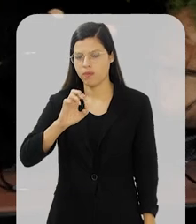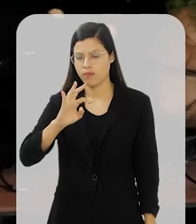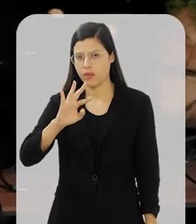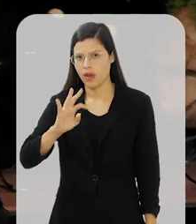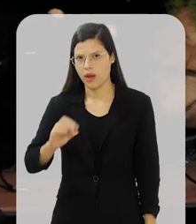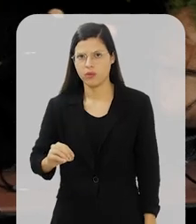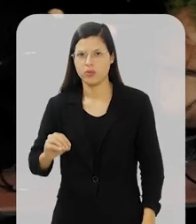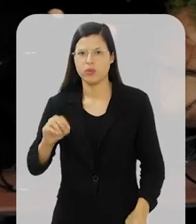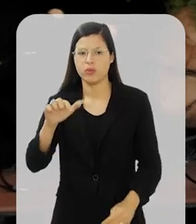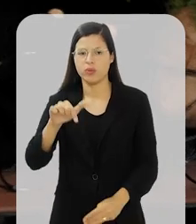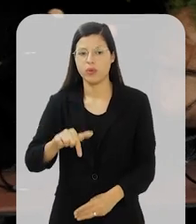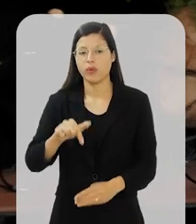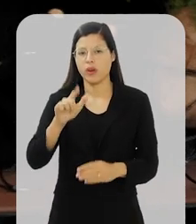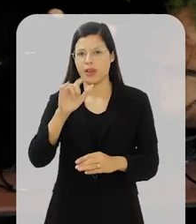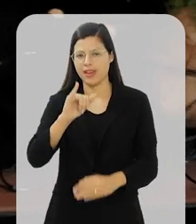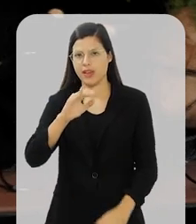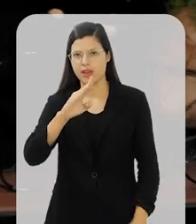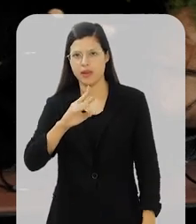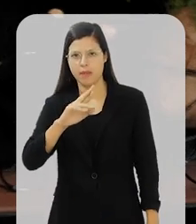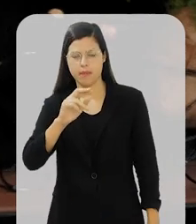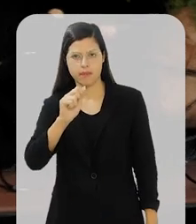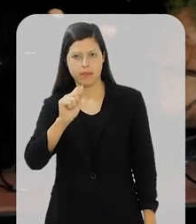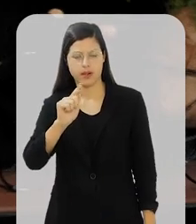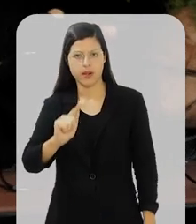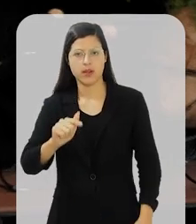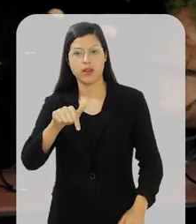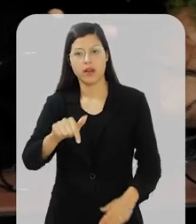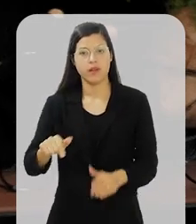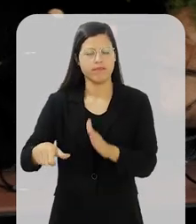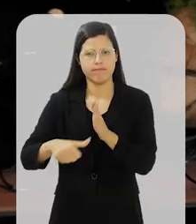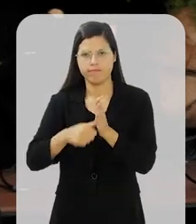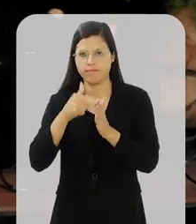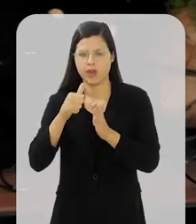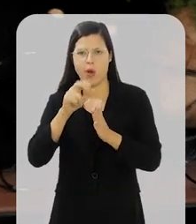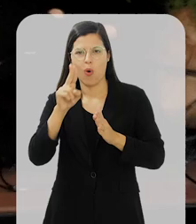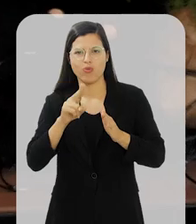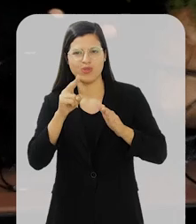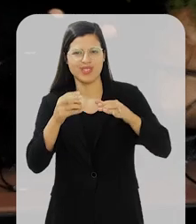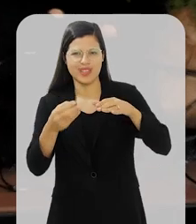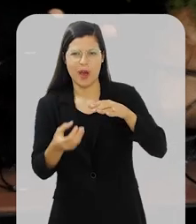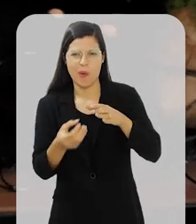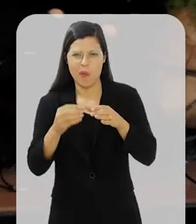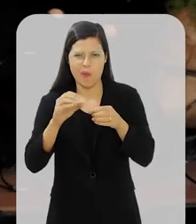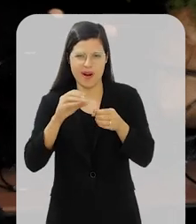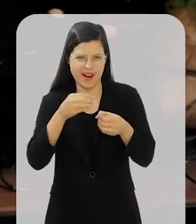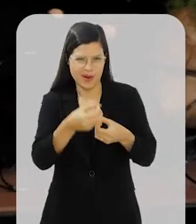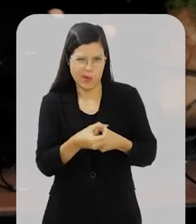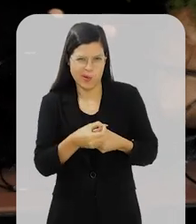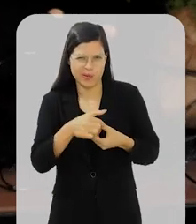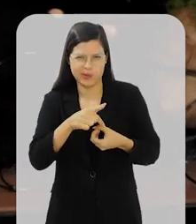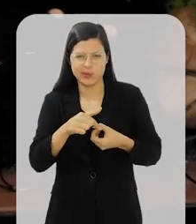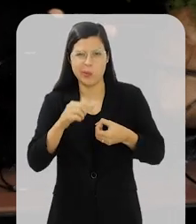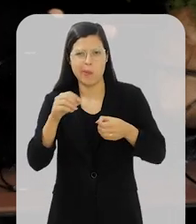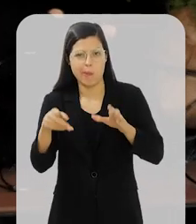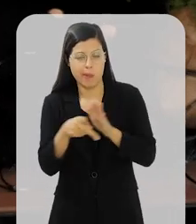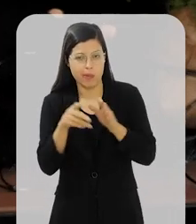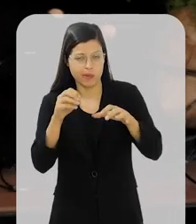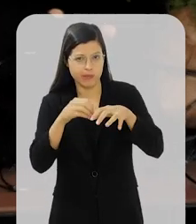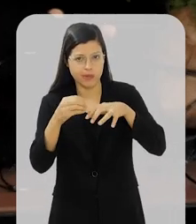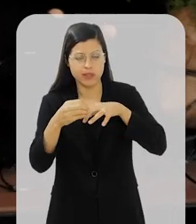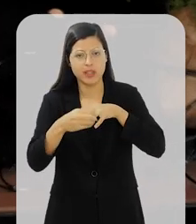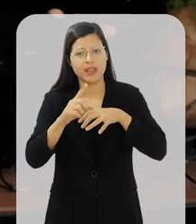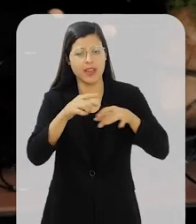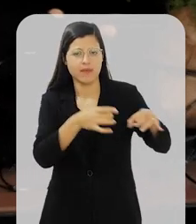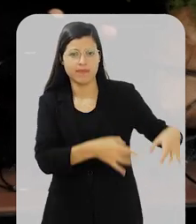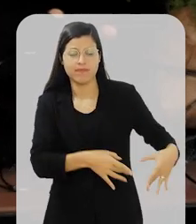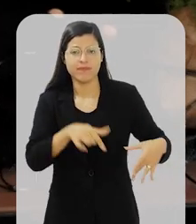UERJ é pioneira a utilizar o caroço do açaí, que geralmente é descartado. Em 2019, a Organização Mundial da